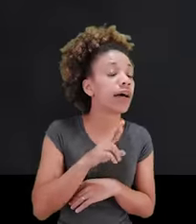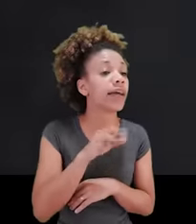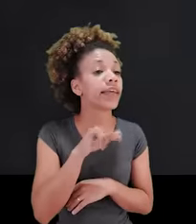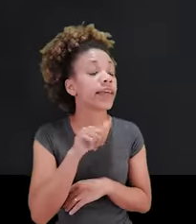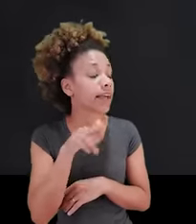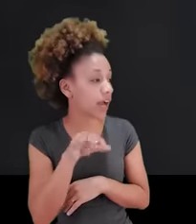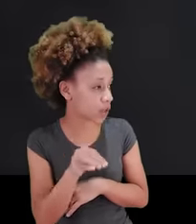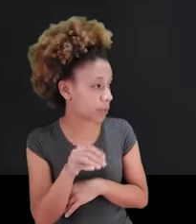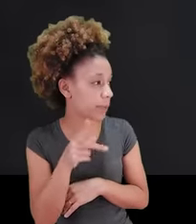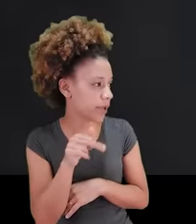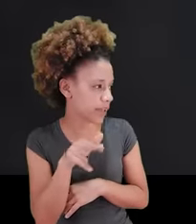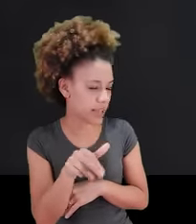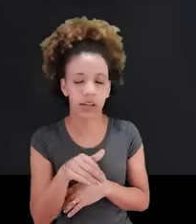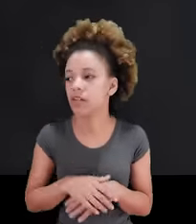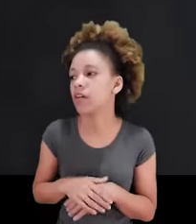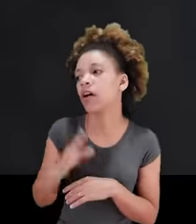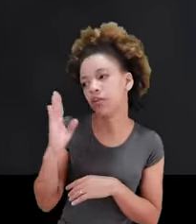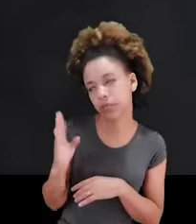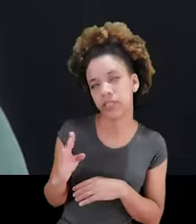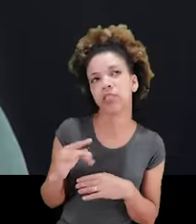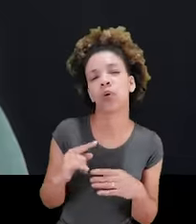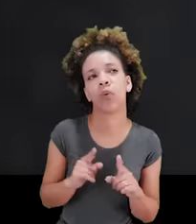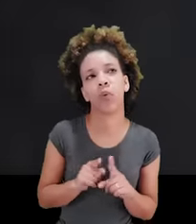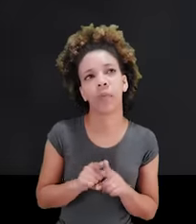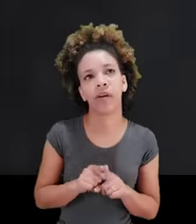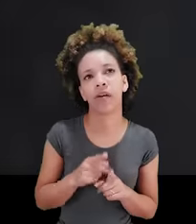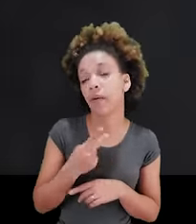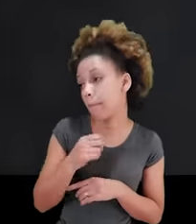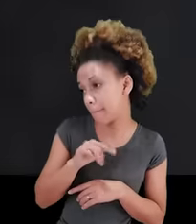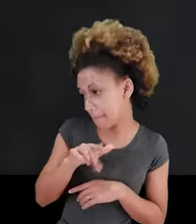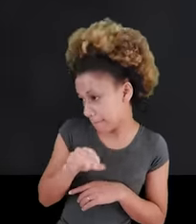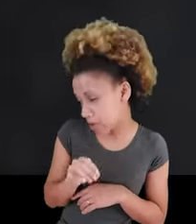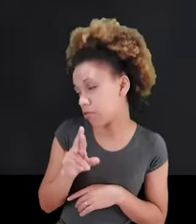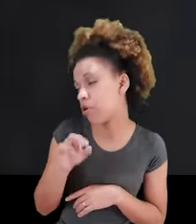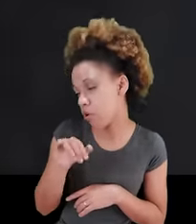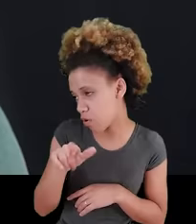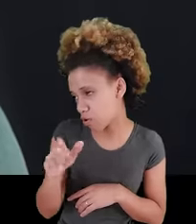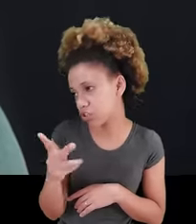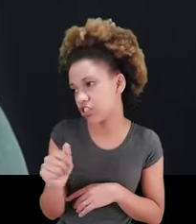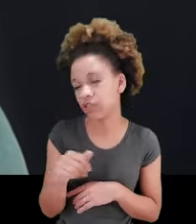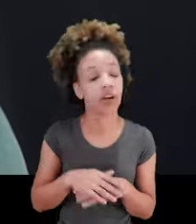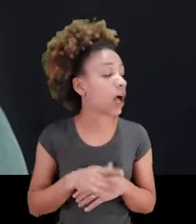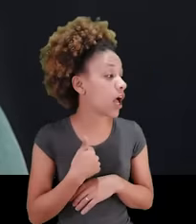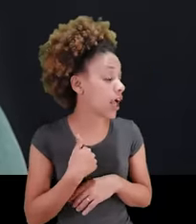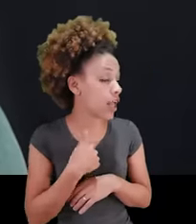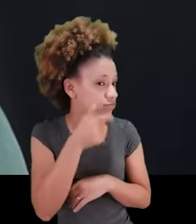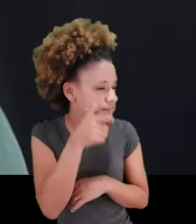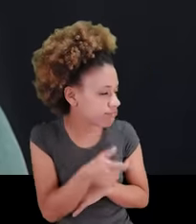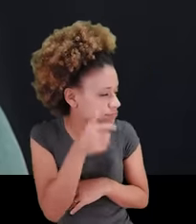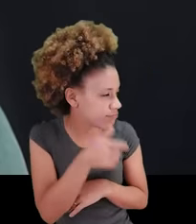Ricardo Pereira. É o Ricardo Pereira, mas é Brasil. Entendi. Tens o Paulo Rocha, também um português que está no Brasil. Eu sou muito fã